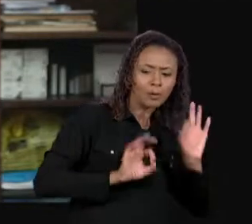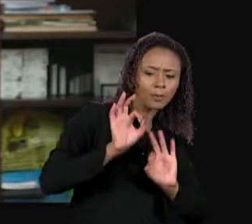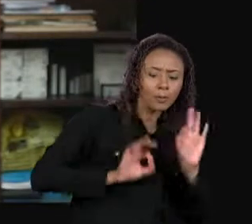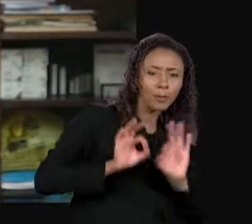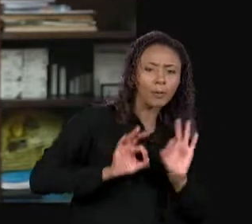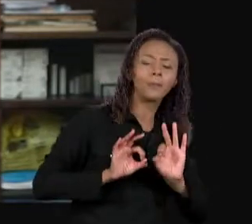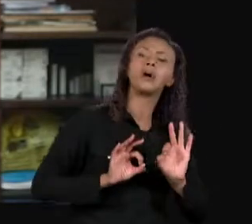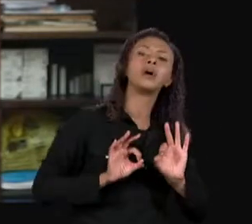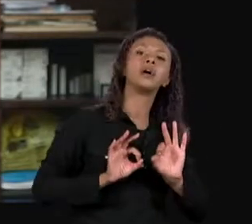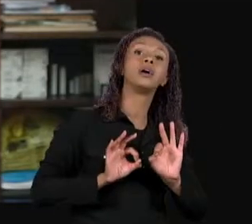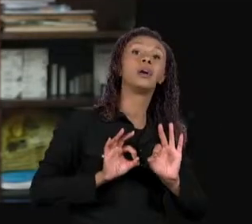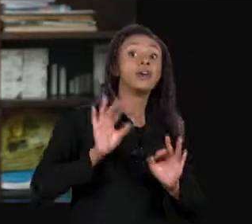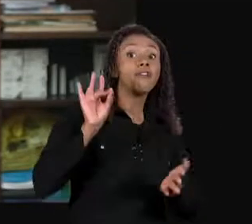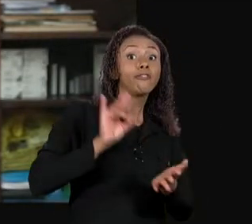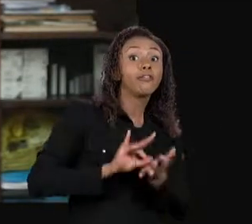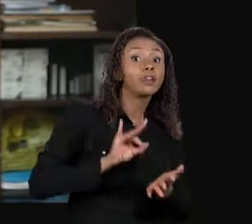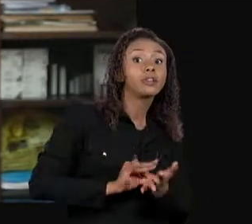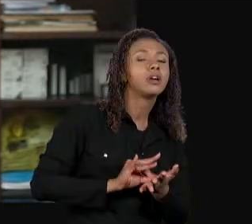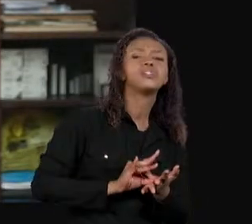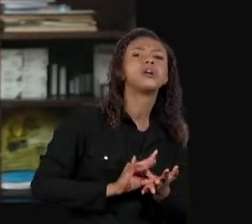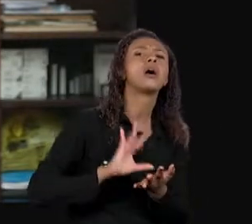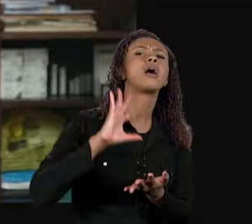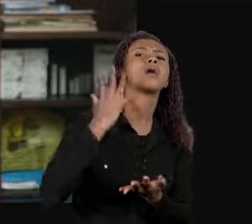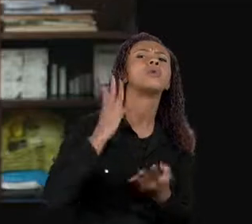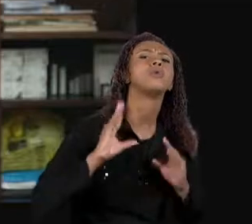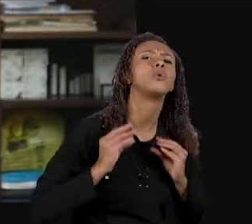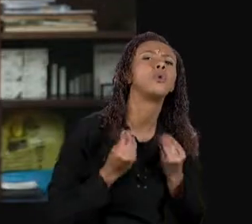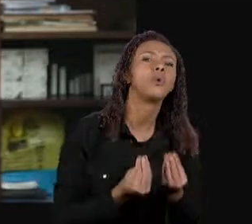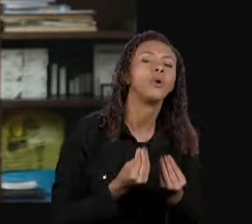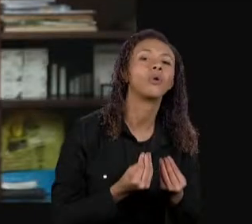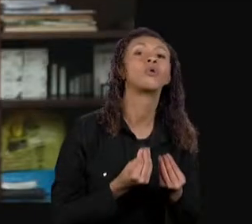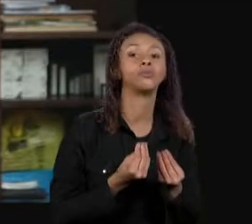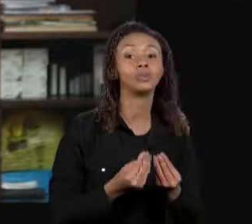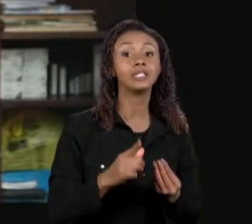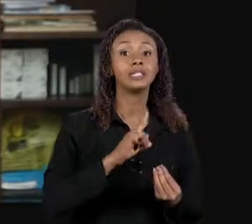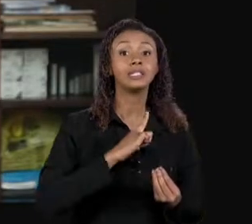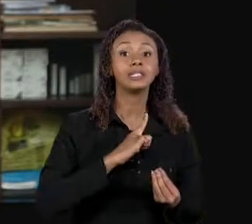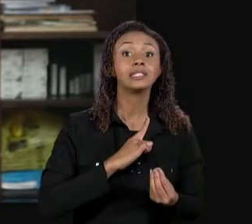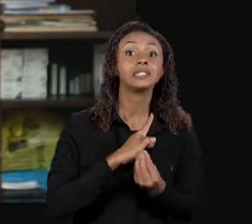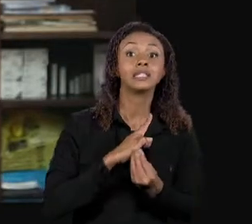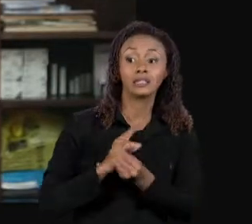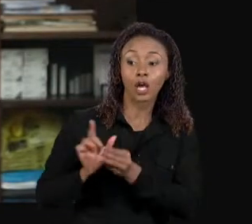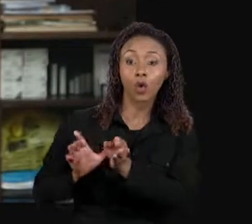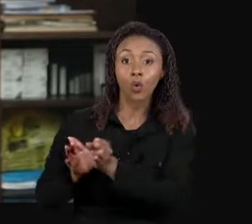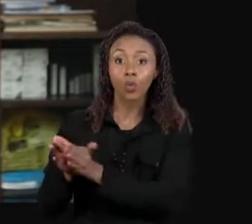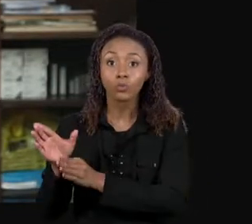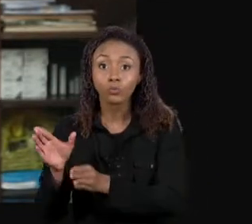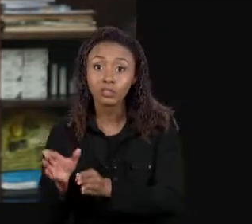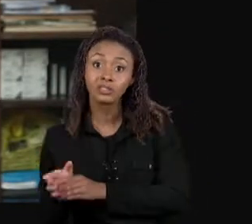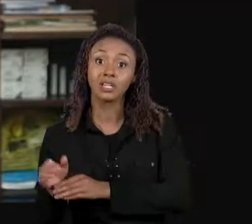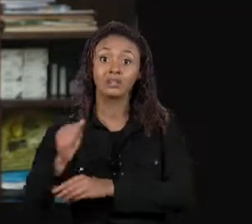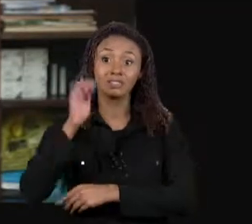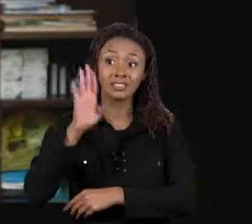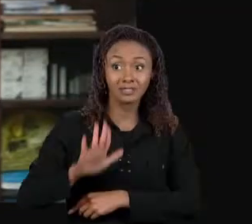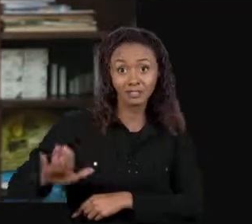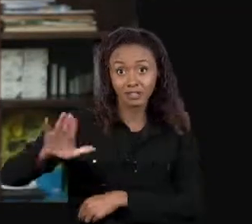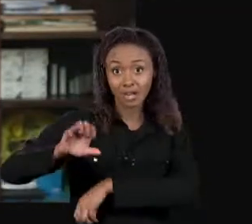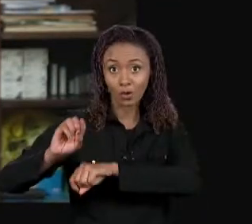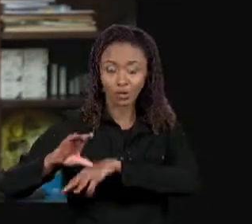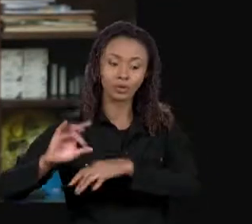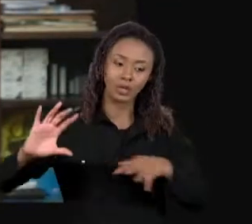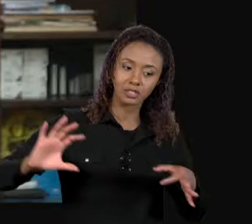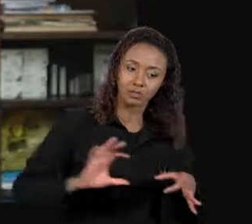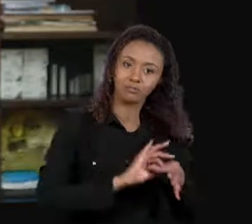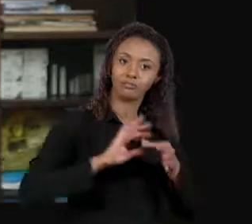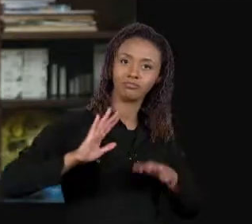é, né, na verdade, efetuada com a contribuição do Conselho Nacional de Educação. Isso também já está dado do